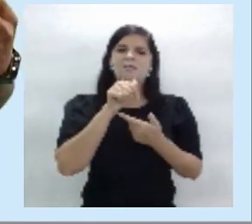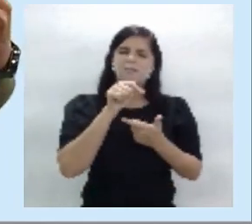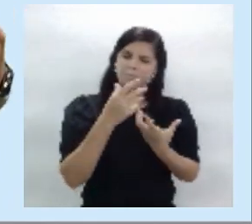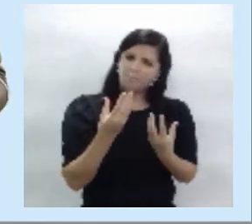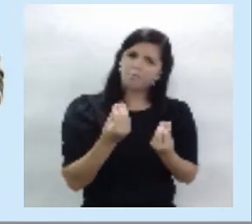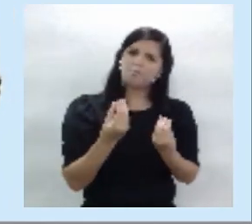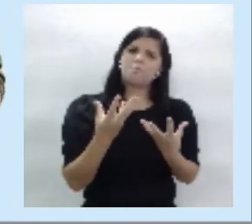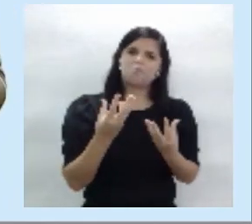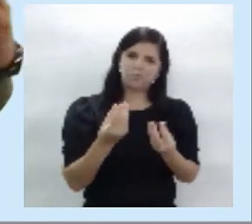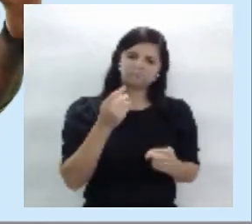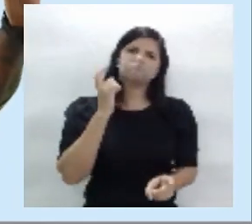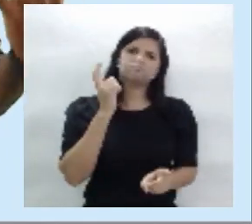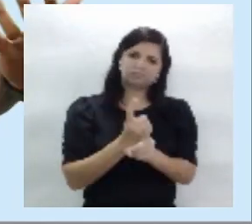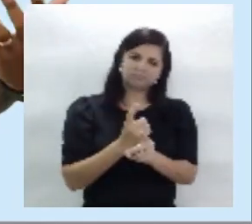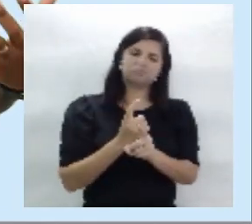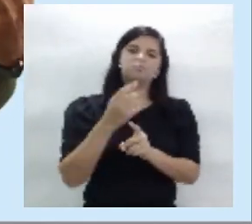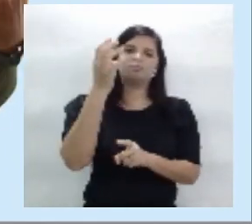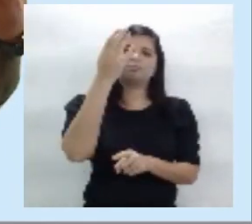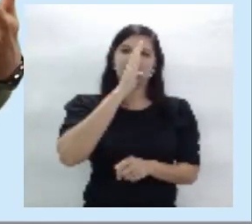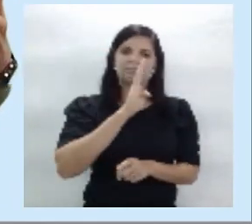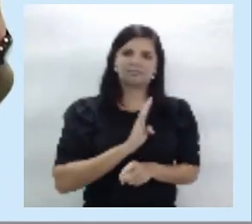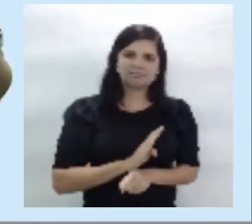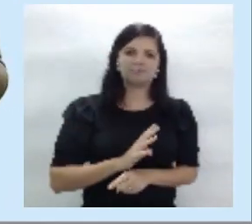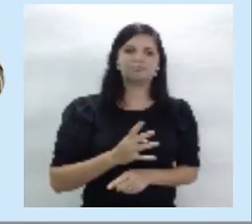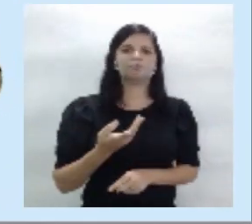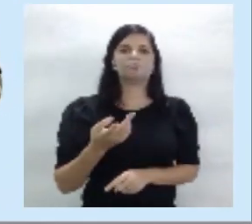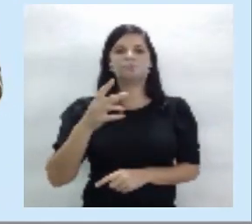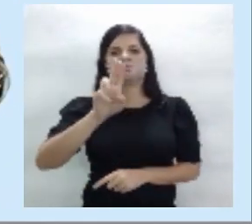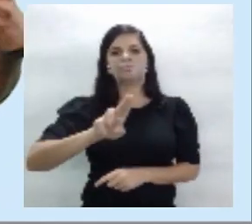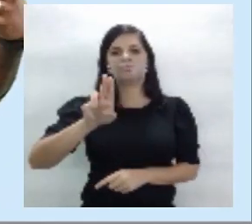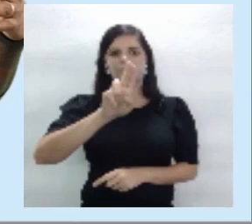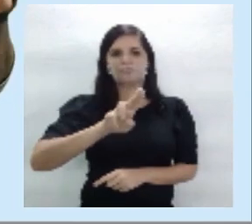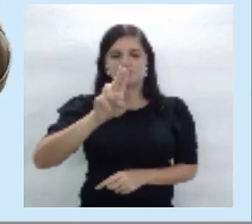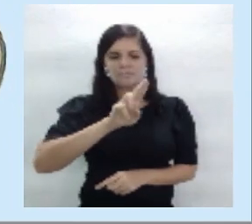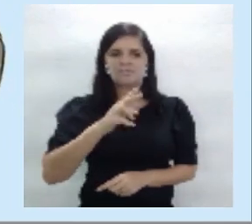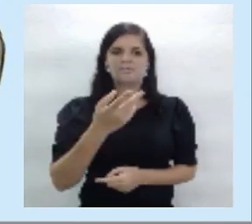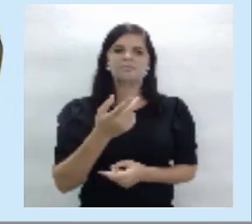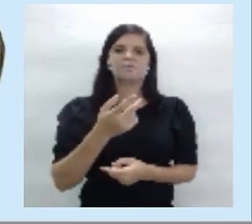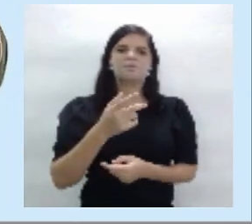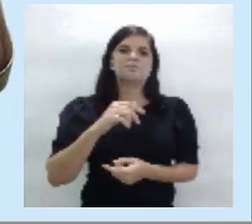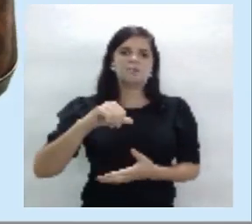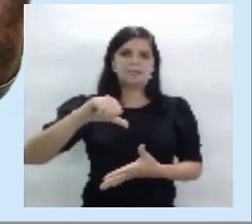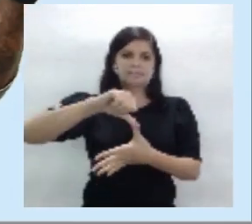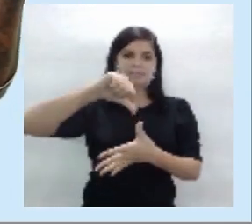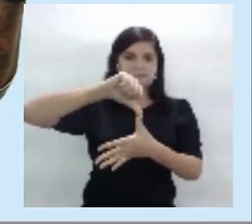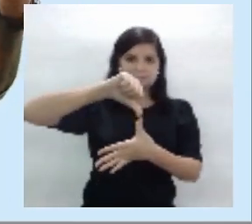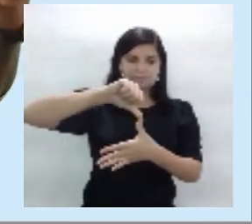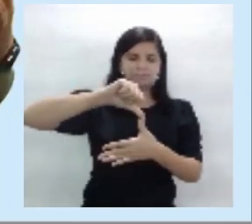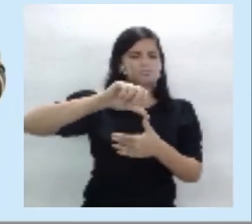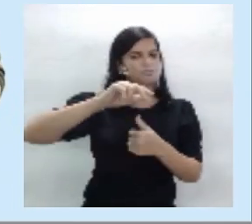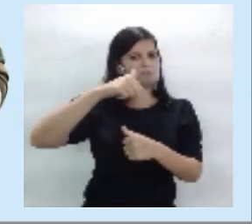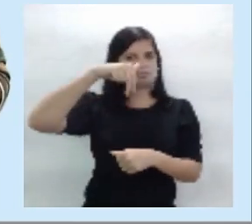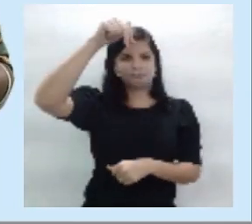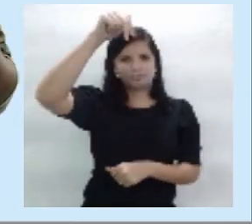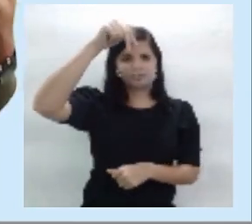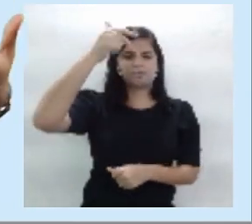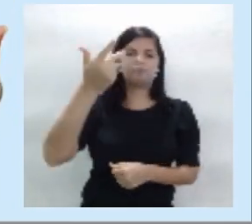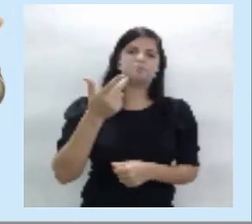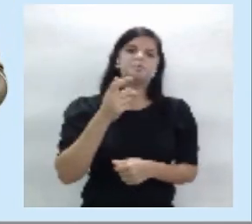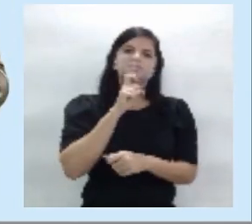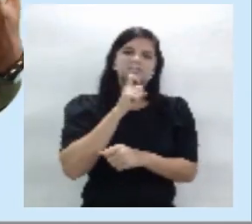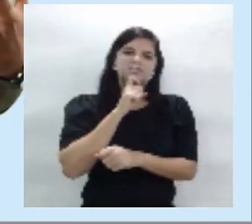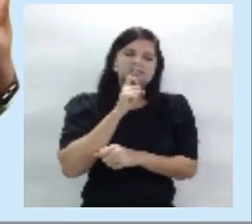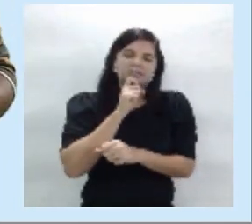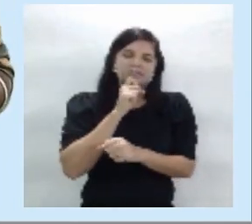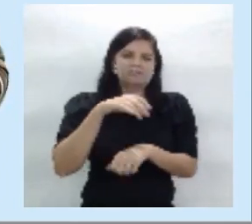aqui disponível para os sul-americanos e a região norte em sua área